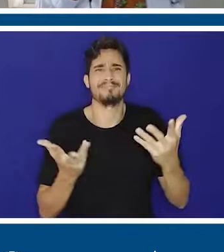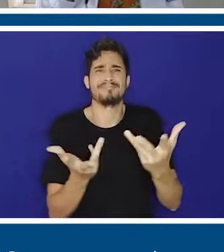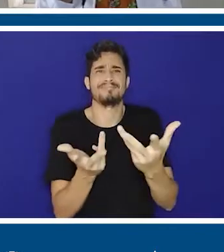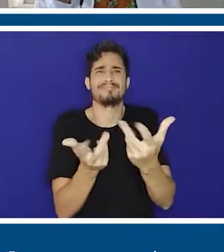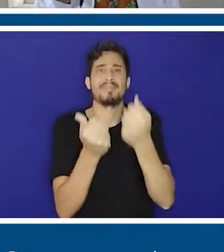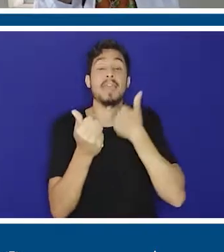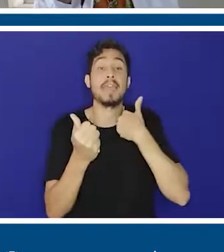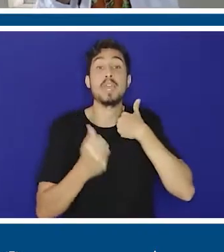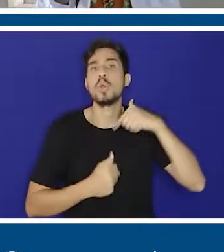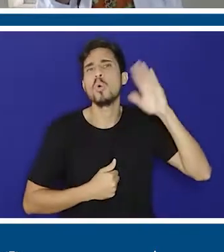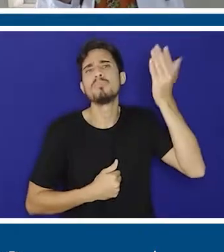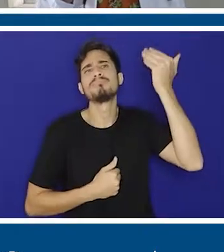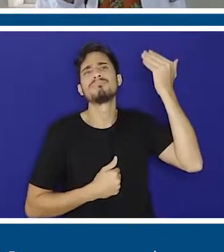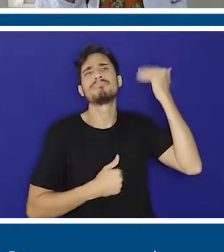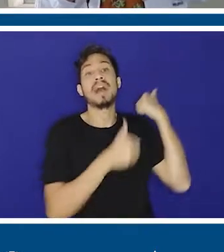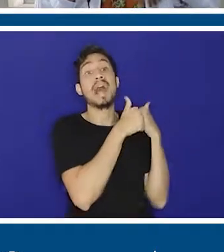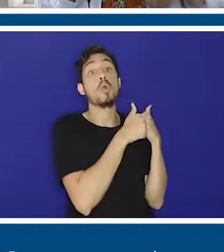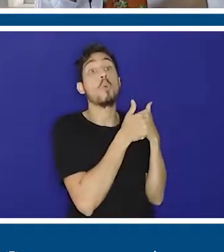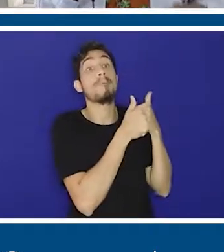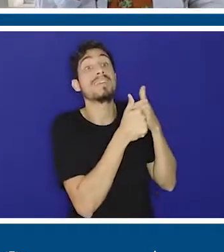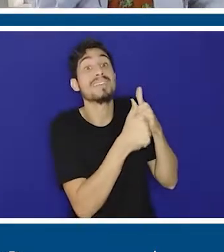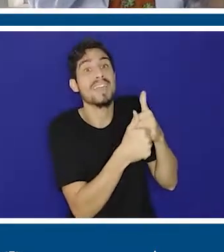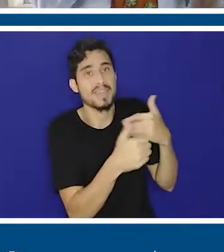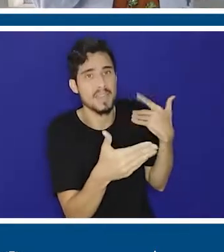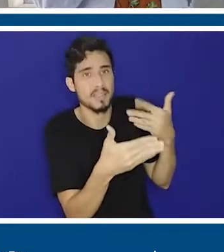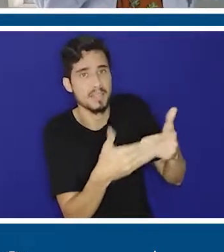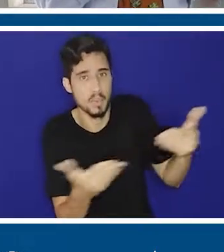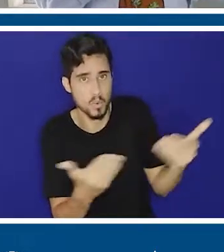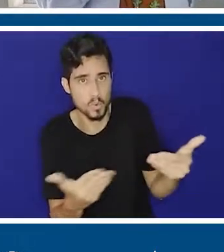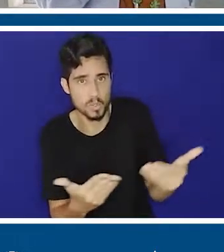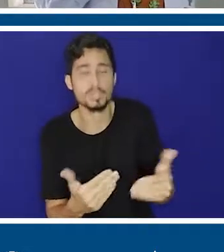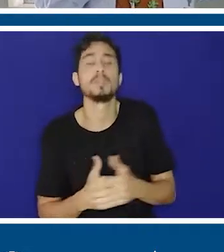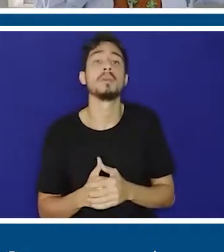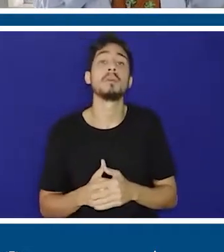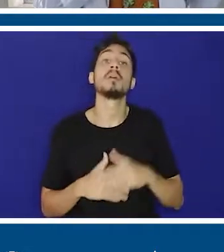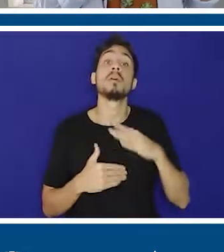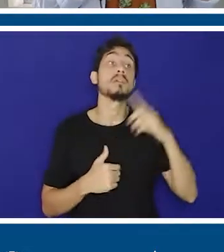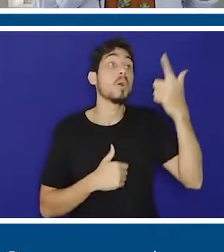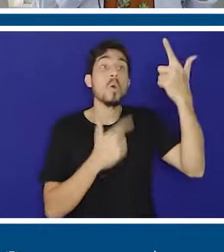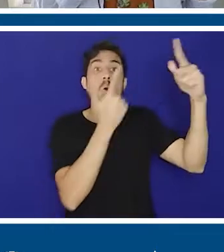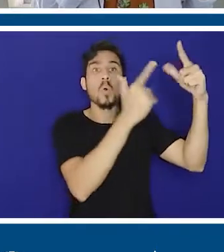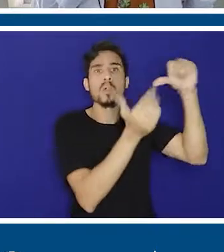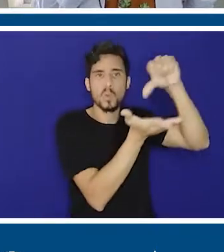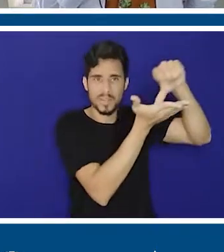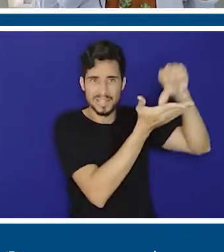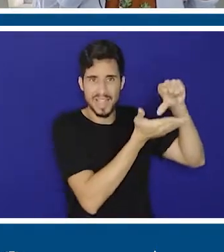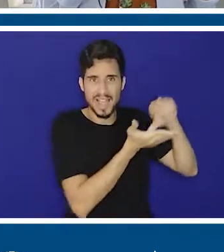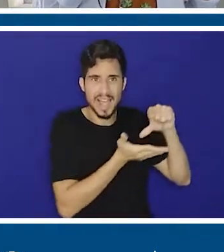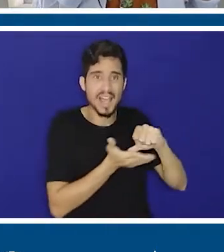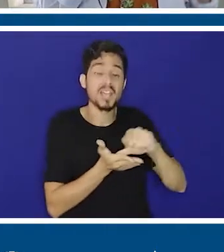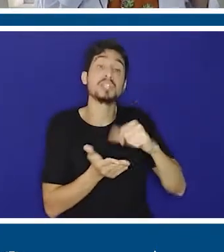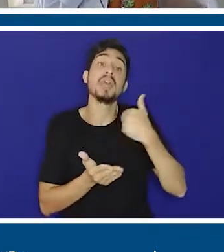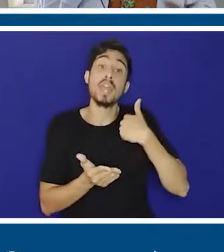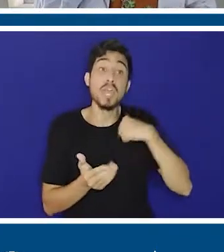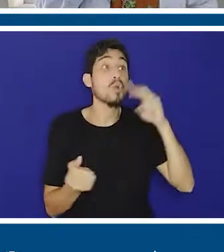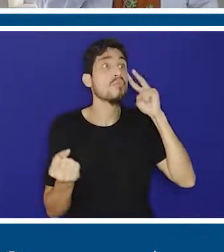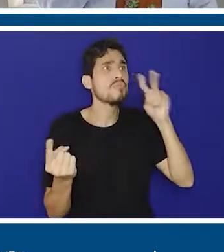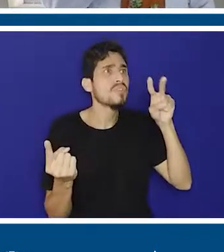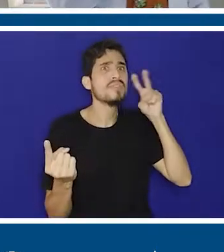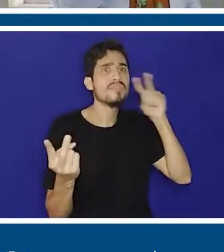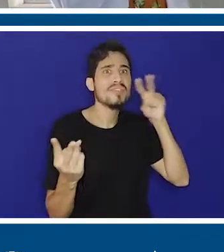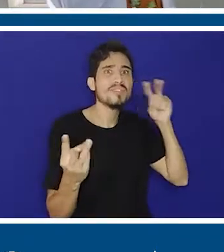florescer, vocês também viram. Tá? Então, como as outras unidades a gente viu, eu vi ao longo do tempo